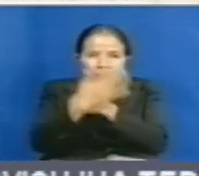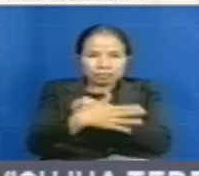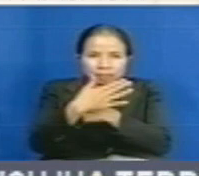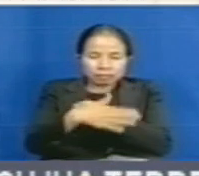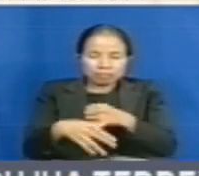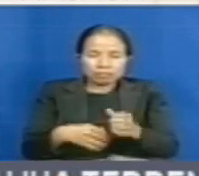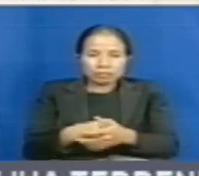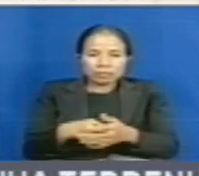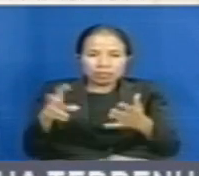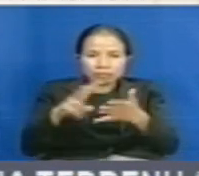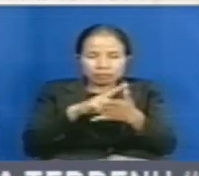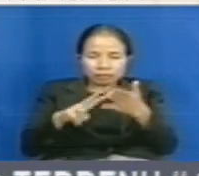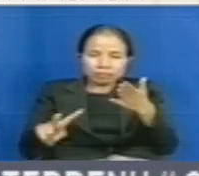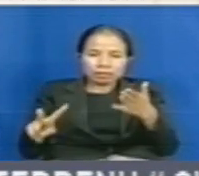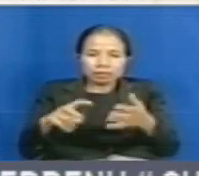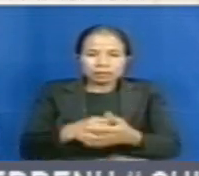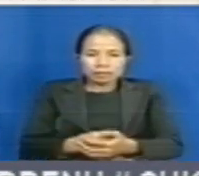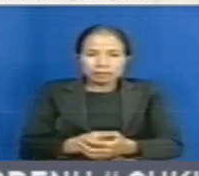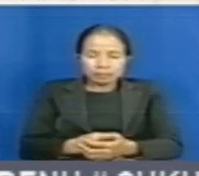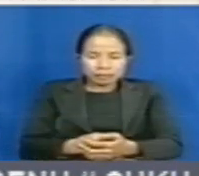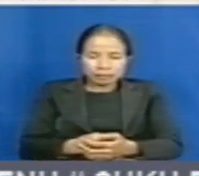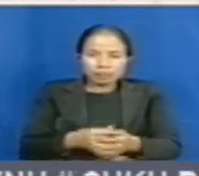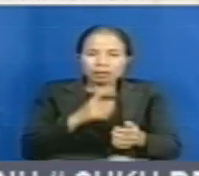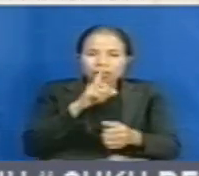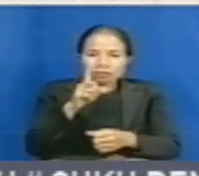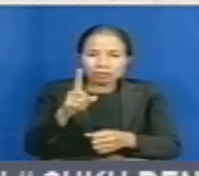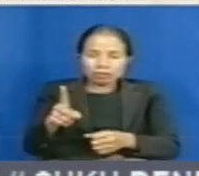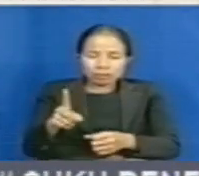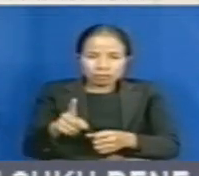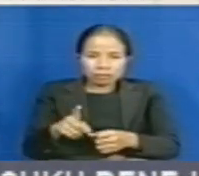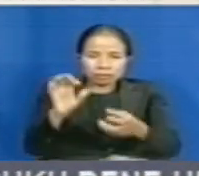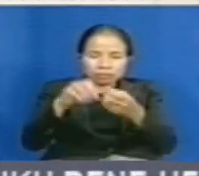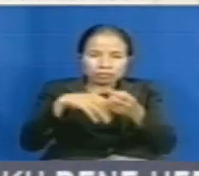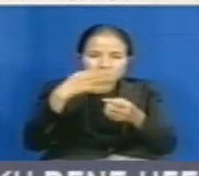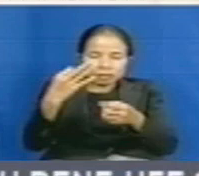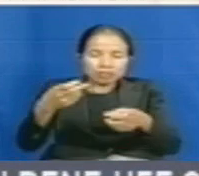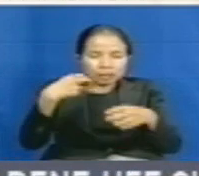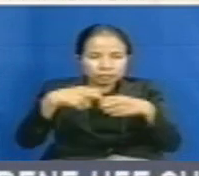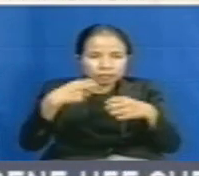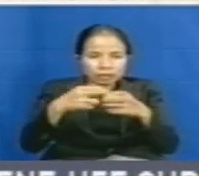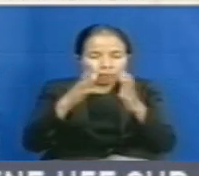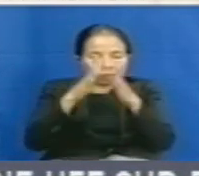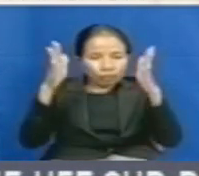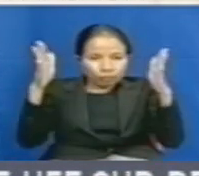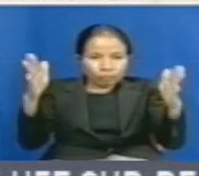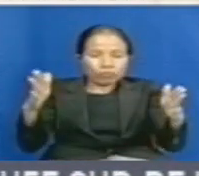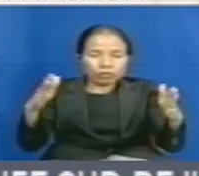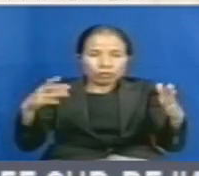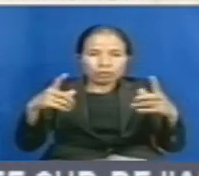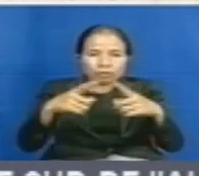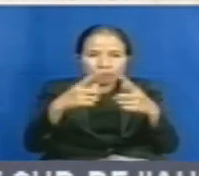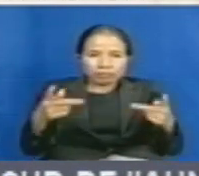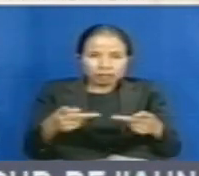forma ou em violência nenhuma. Lord Doni, pandemia ameaça botliu, bafato